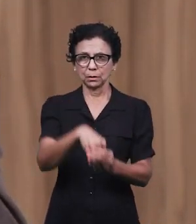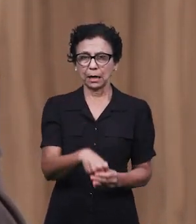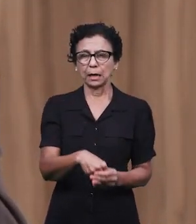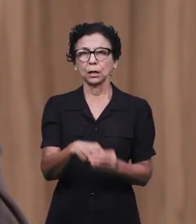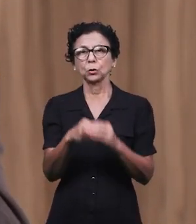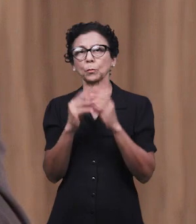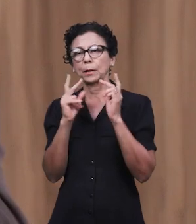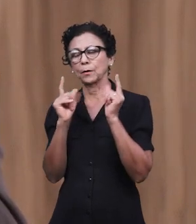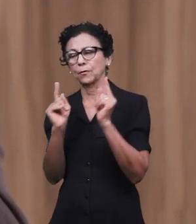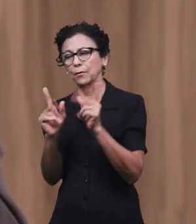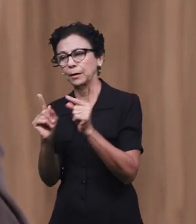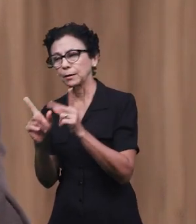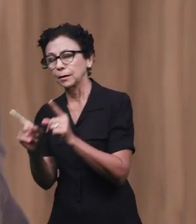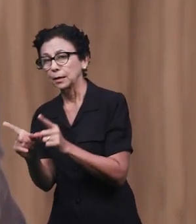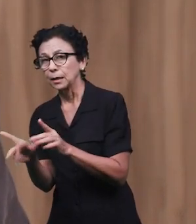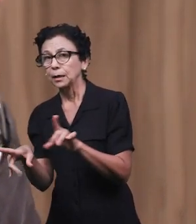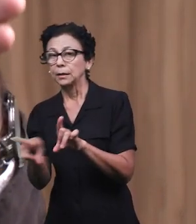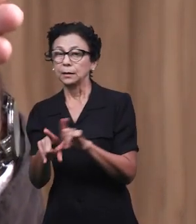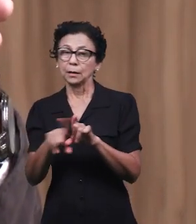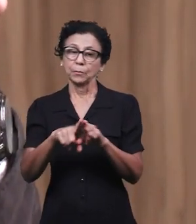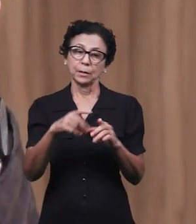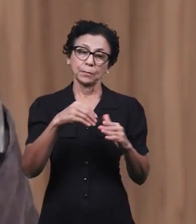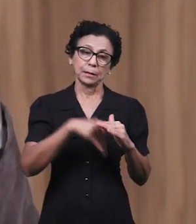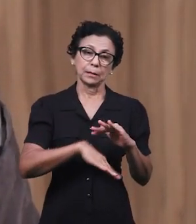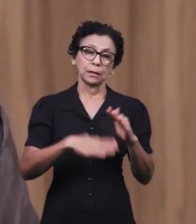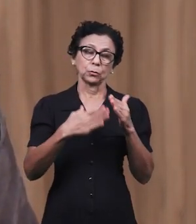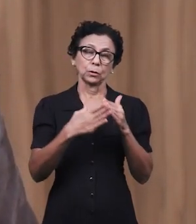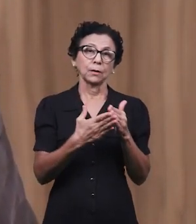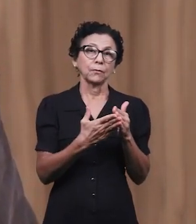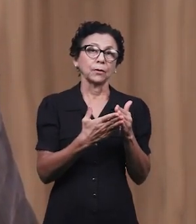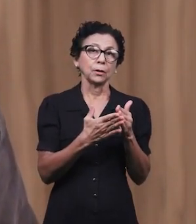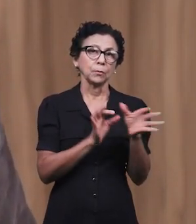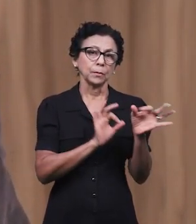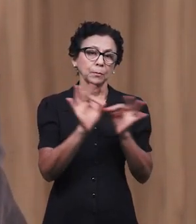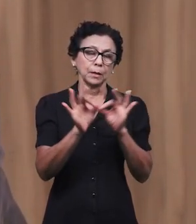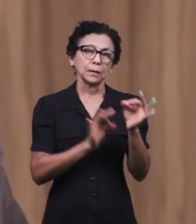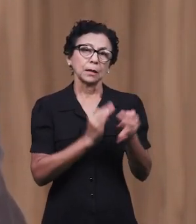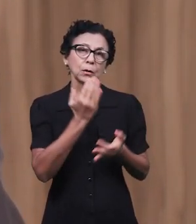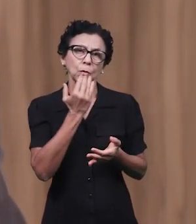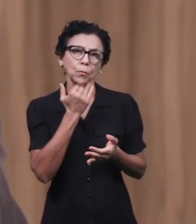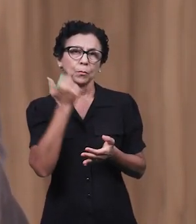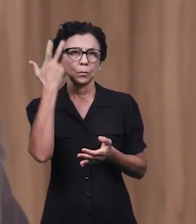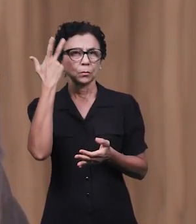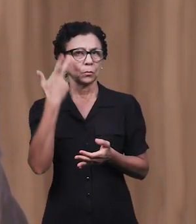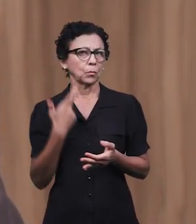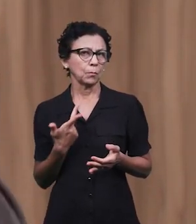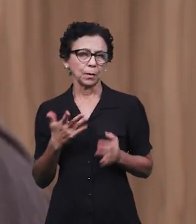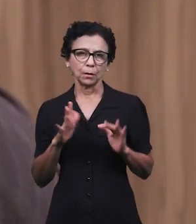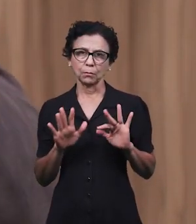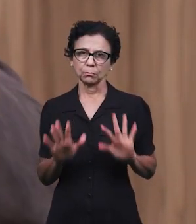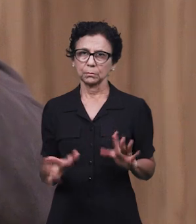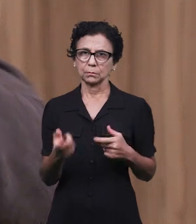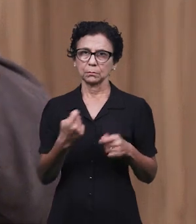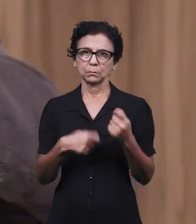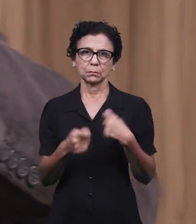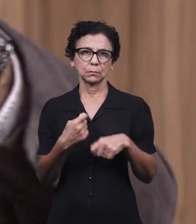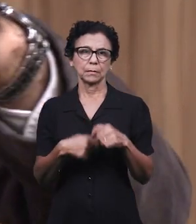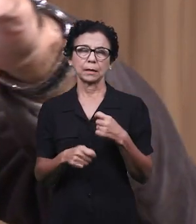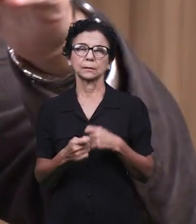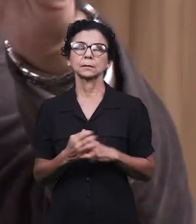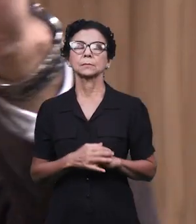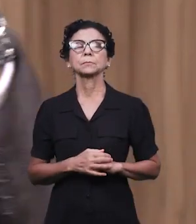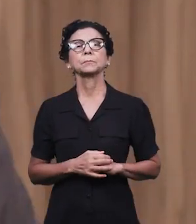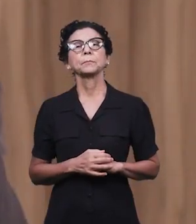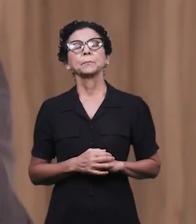200 quilômetros ali. Então, nós temos, inicialmente, eles chegam a leste, a Salmone, até que vão,